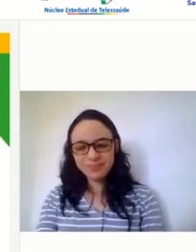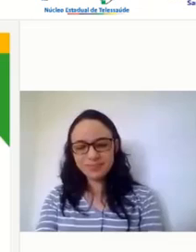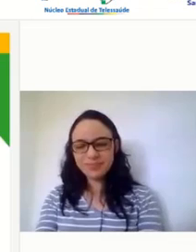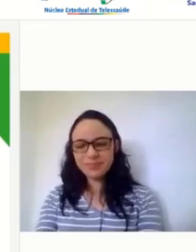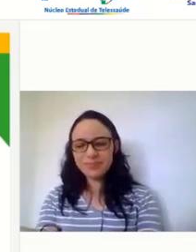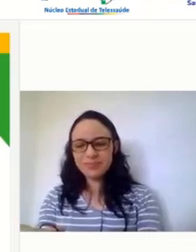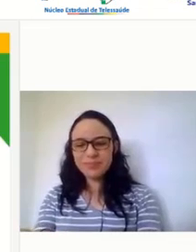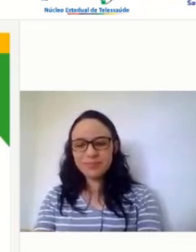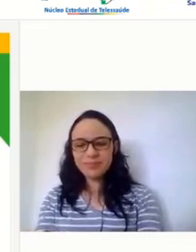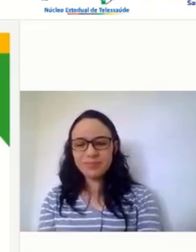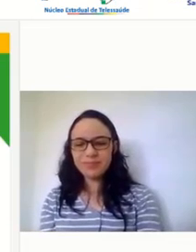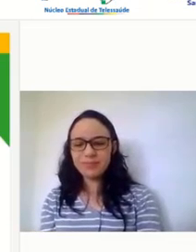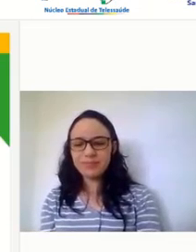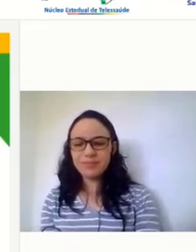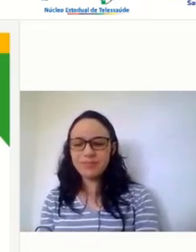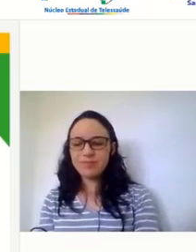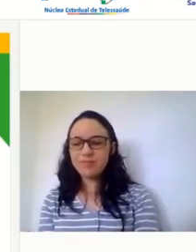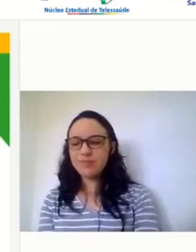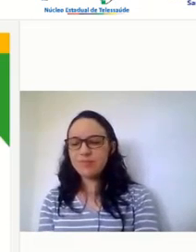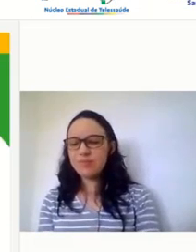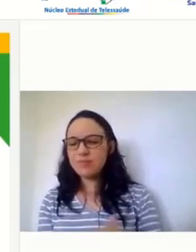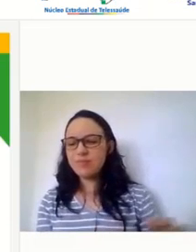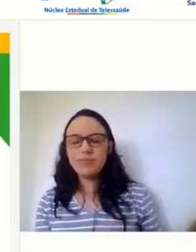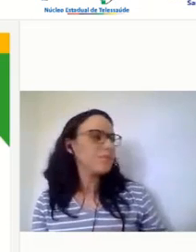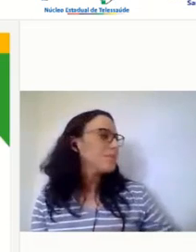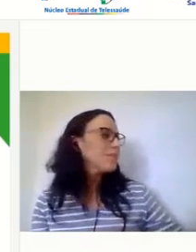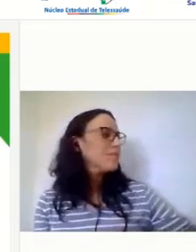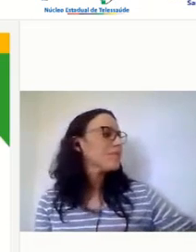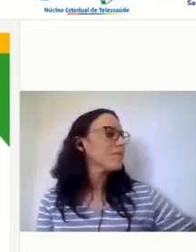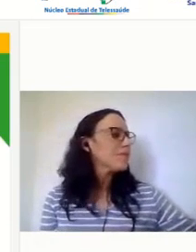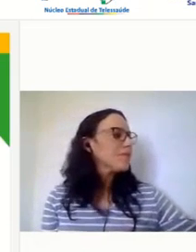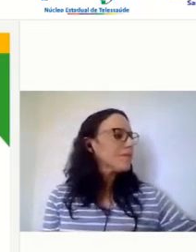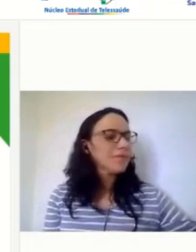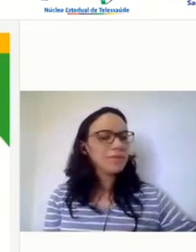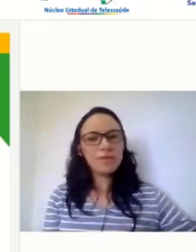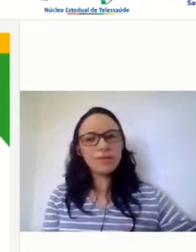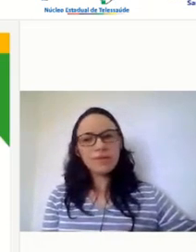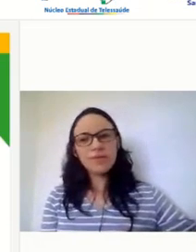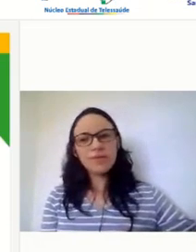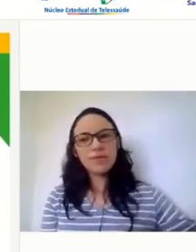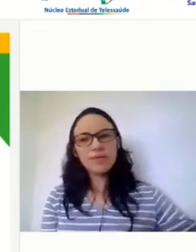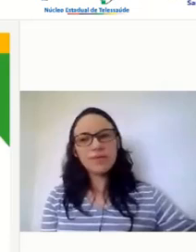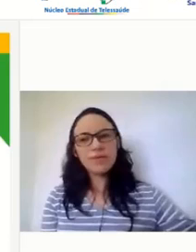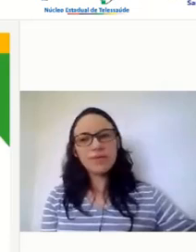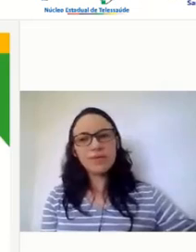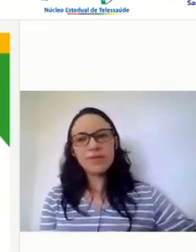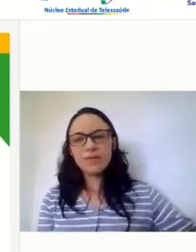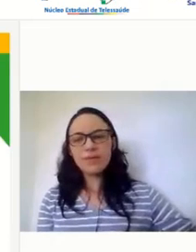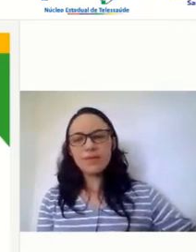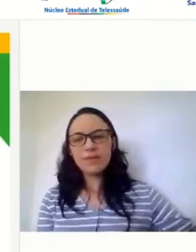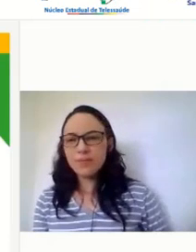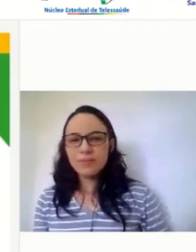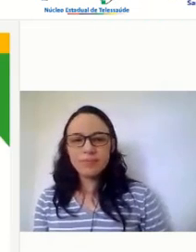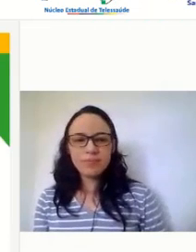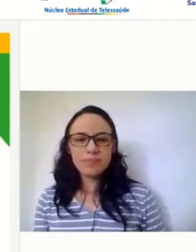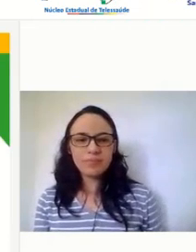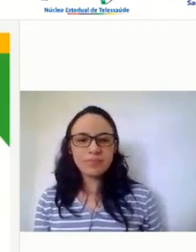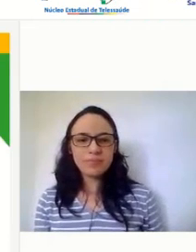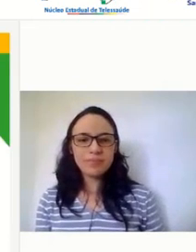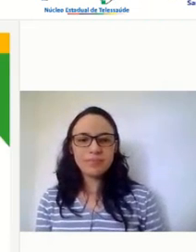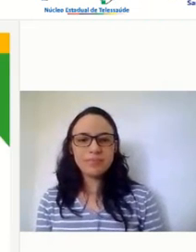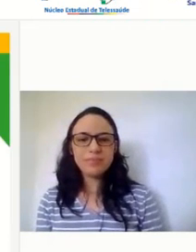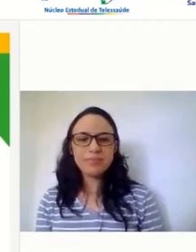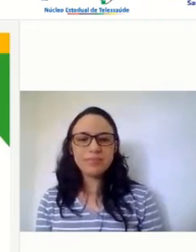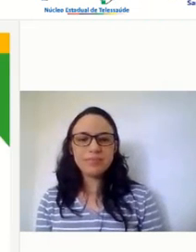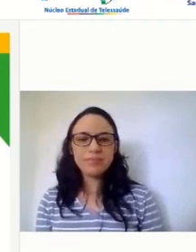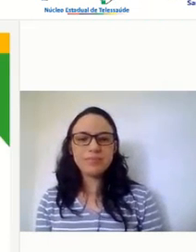falar que abriu fogo mas só para dizer vocês que todo mundo tá aqui ó muito